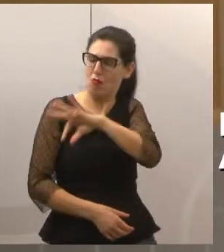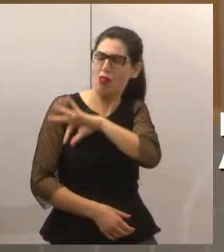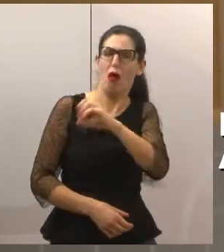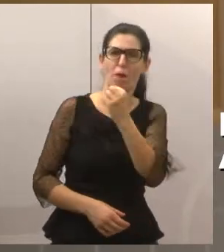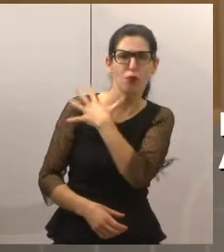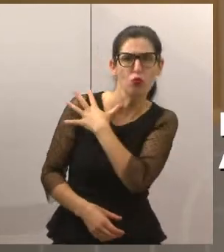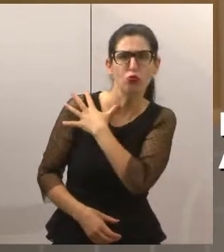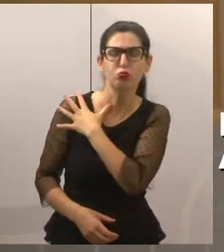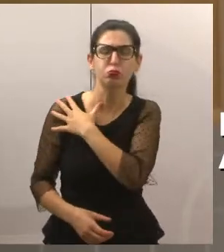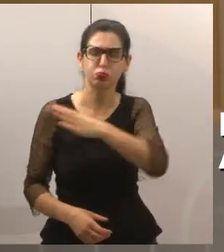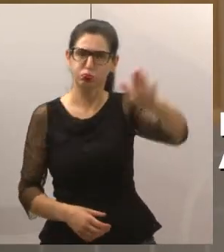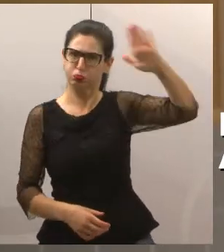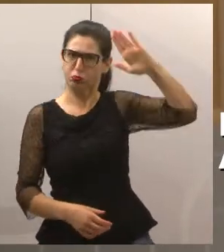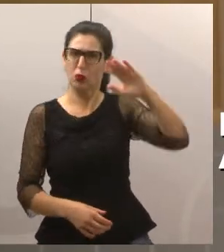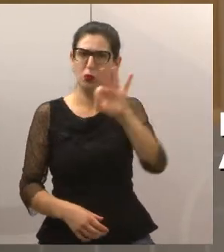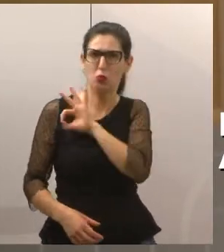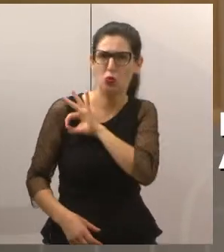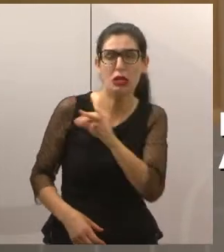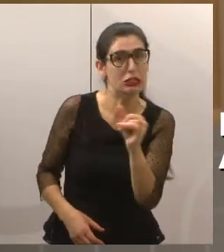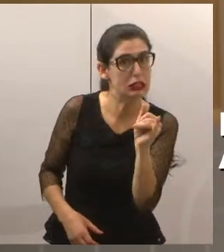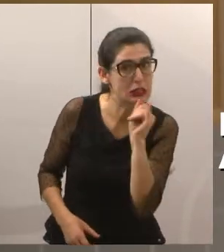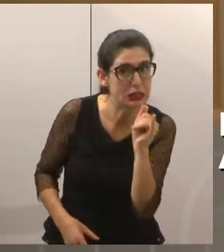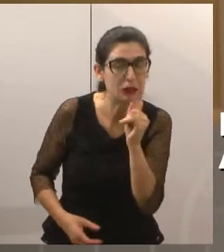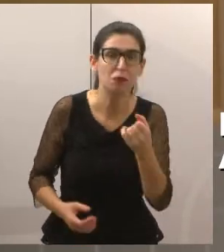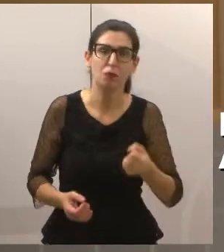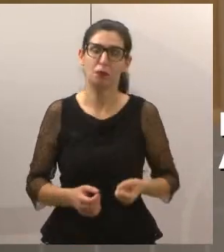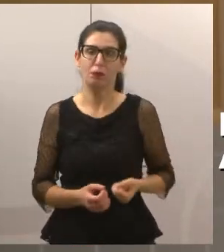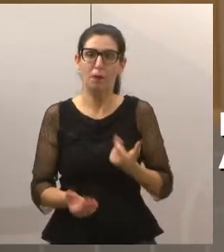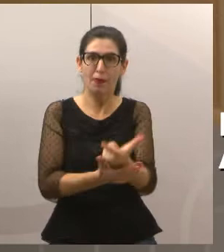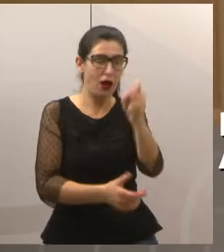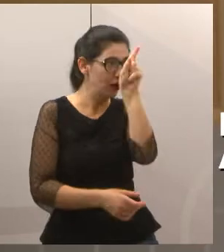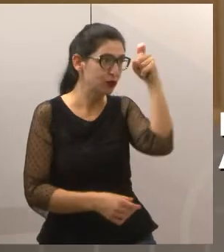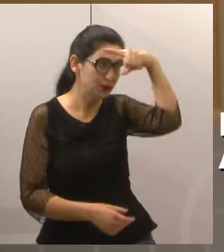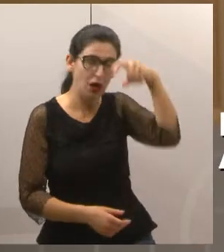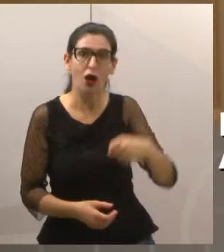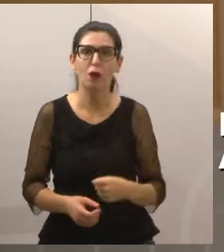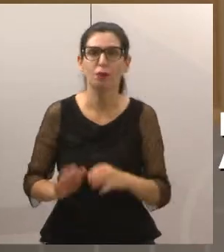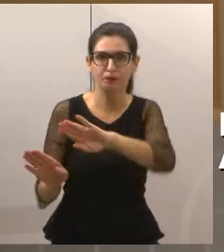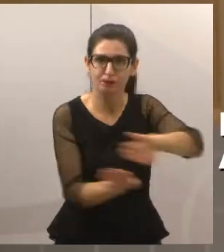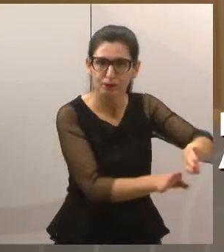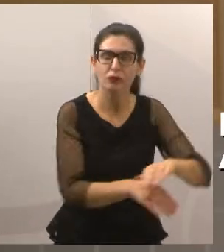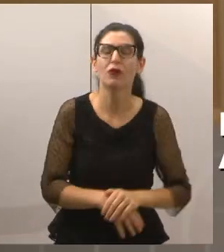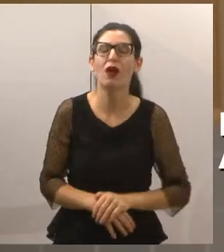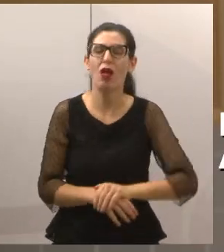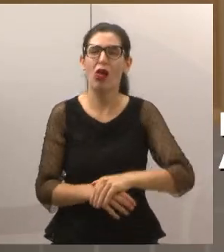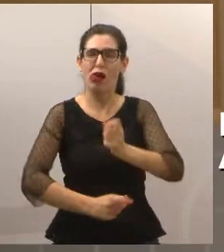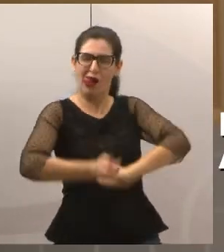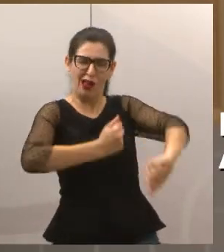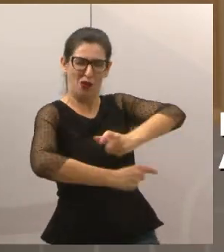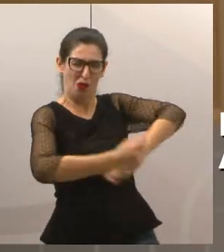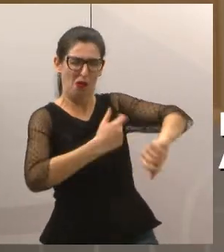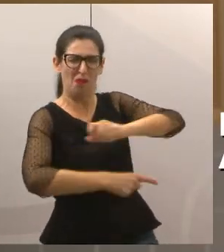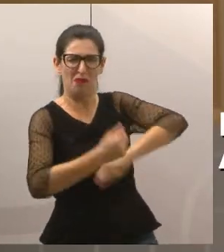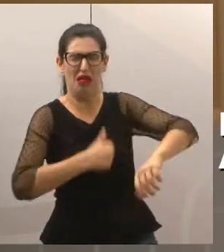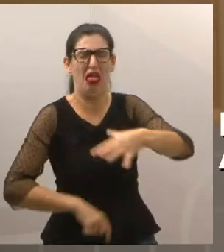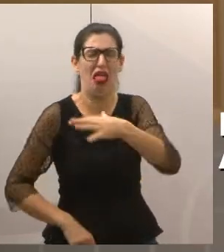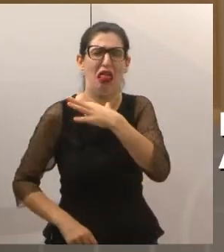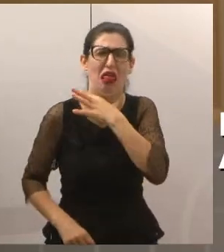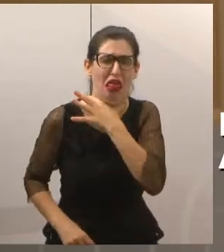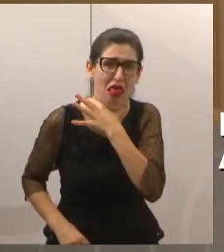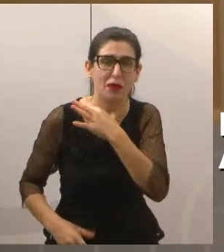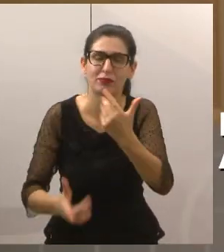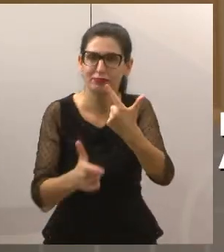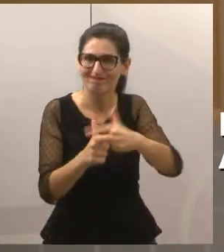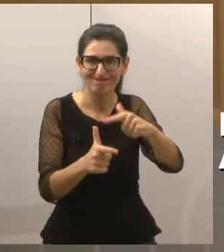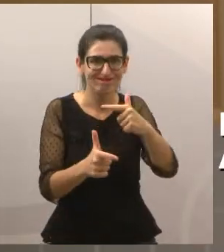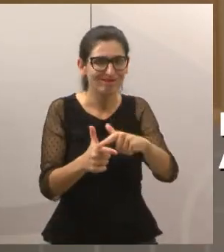gente está vivendo um momento ainda de insegurança na área econômica, né? Então temos as receitas